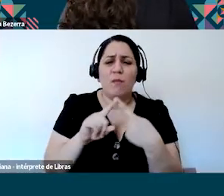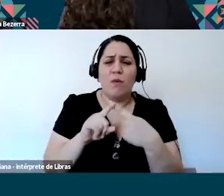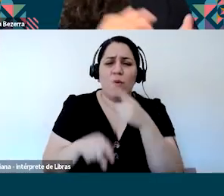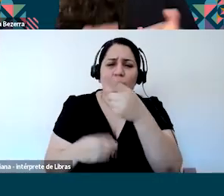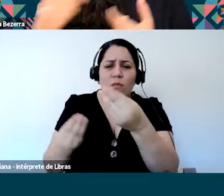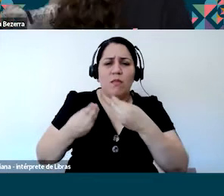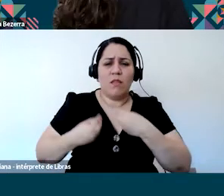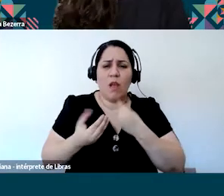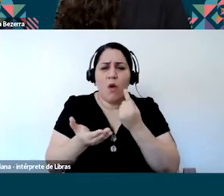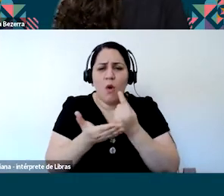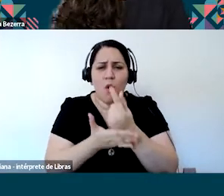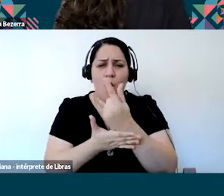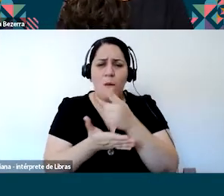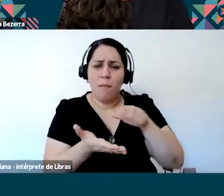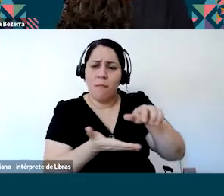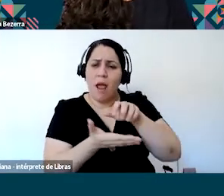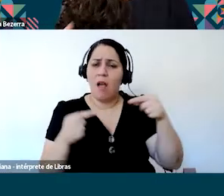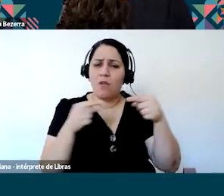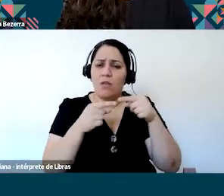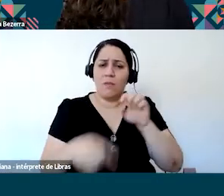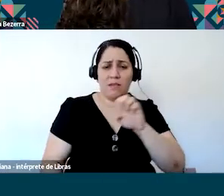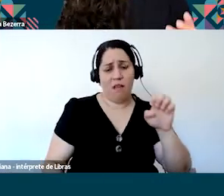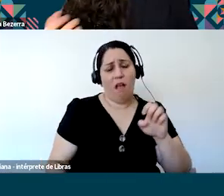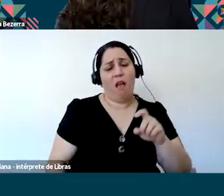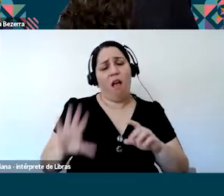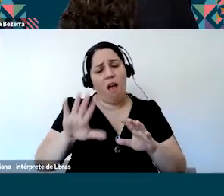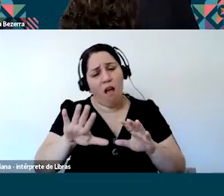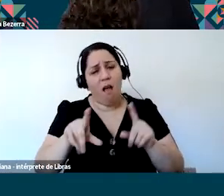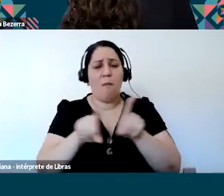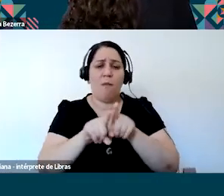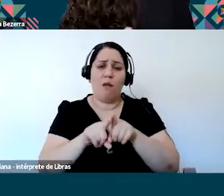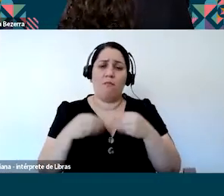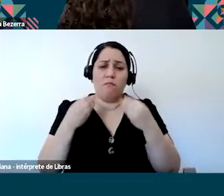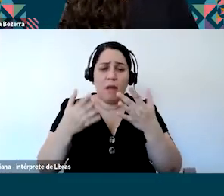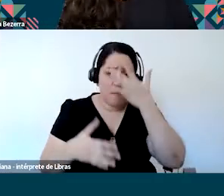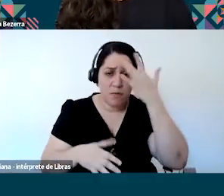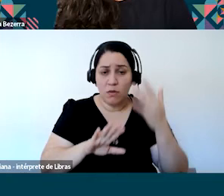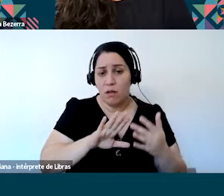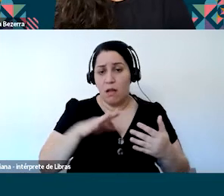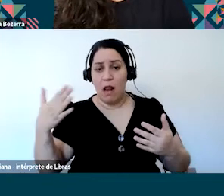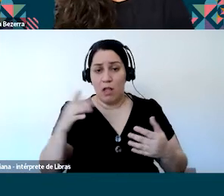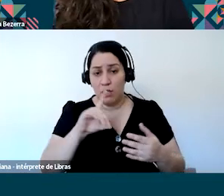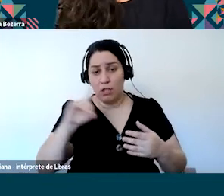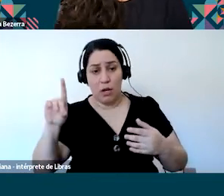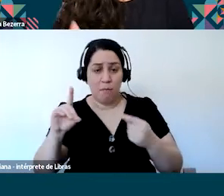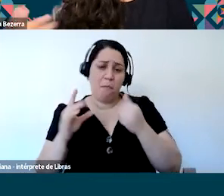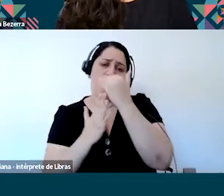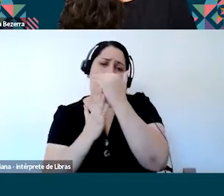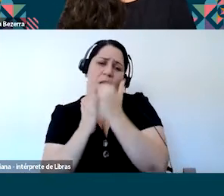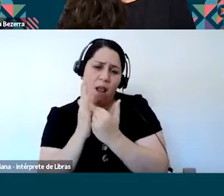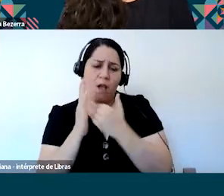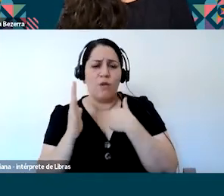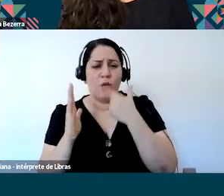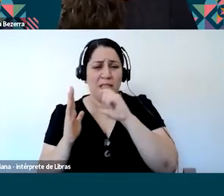eu não consigo, por que você não comprou um mouse para mim? Aí falou, a gente preferiu comprar só mouse para pessoas destras porque